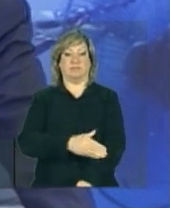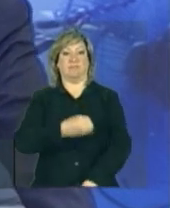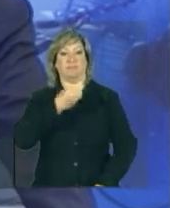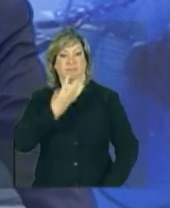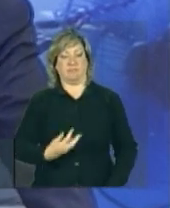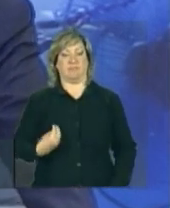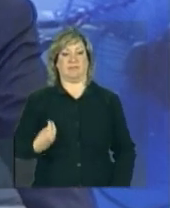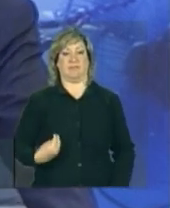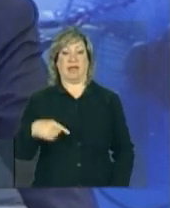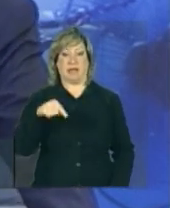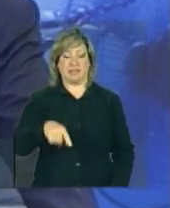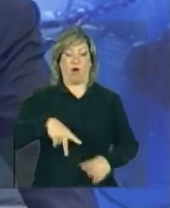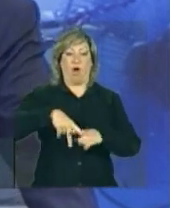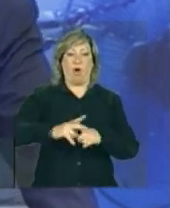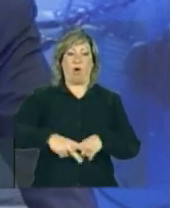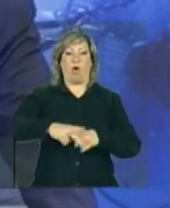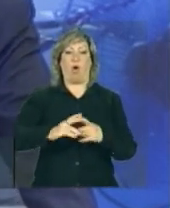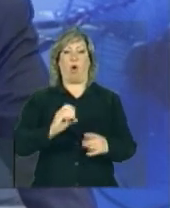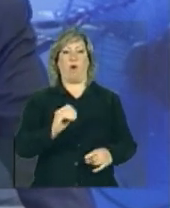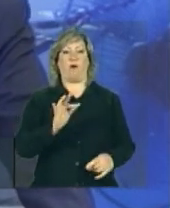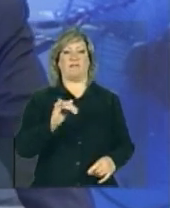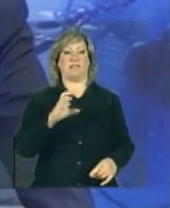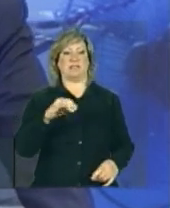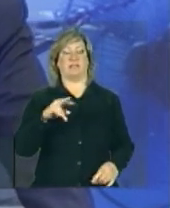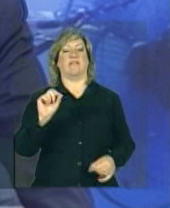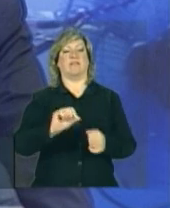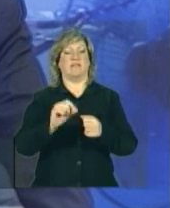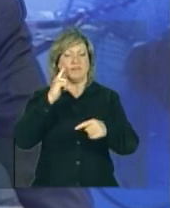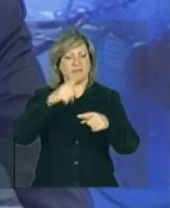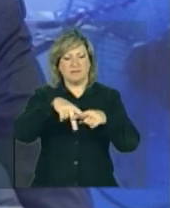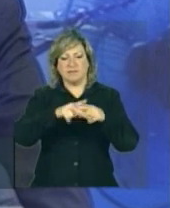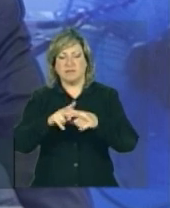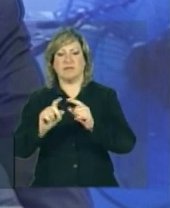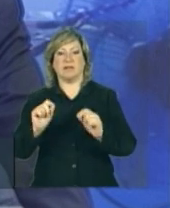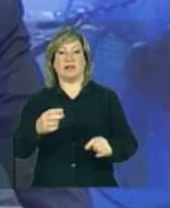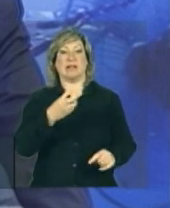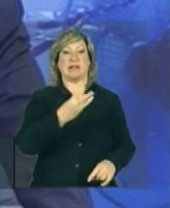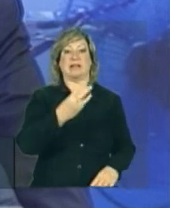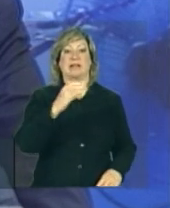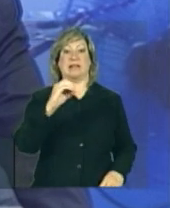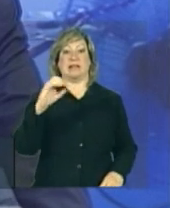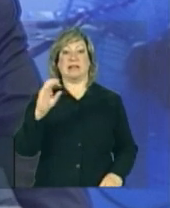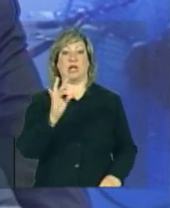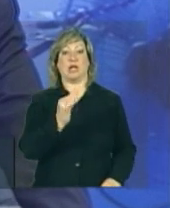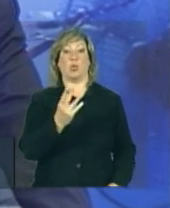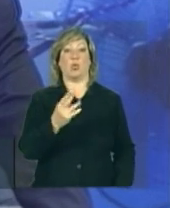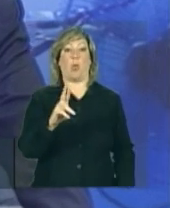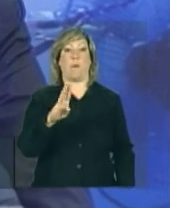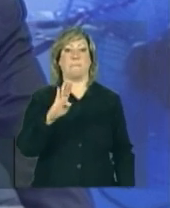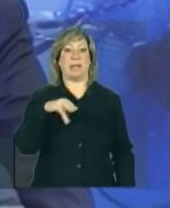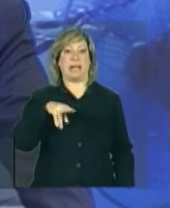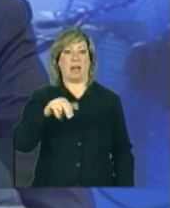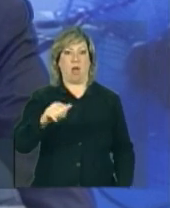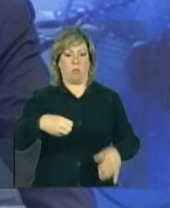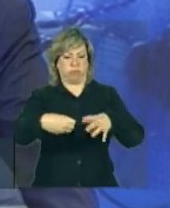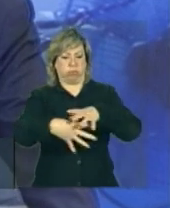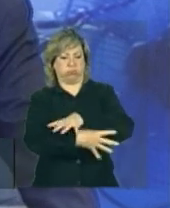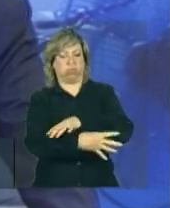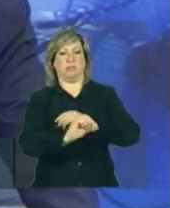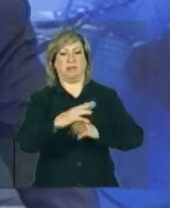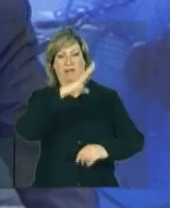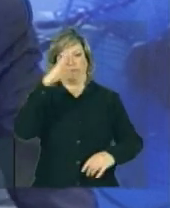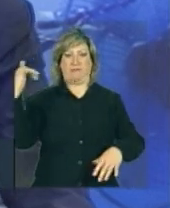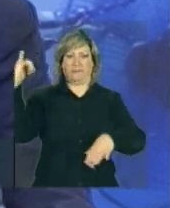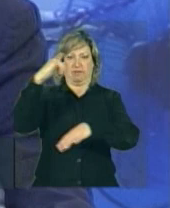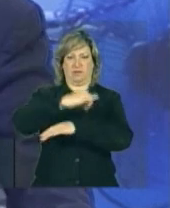oficina, nós fazemos a reparação de 300 turbinas de aviões que giram pelo mundo